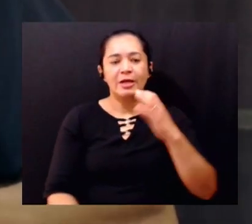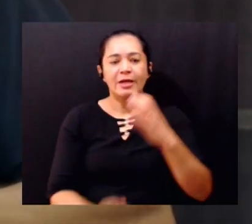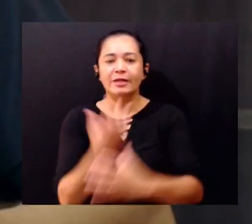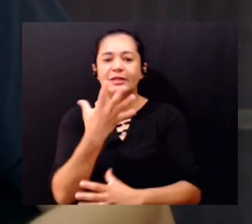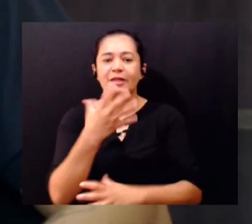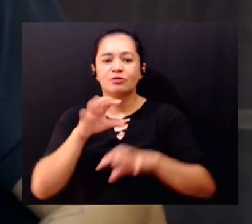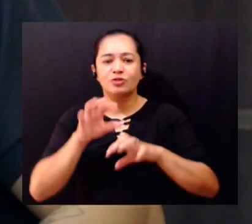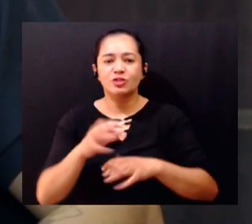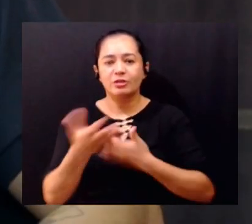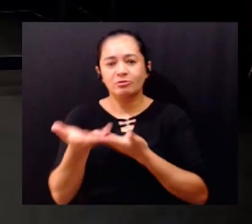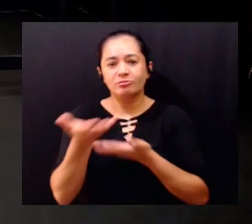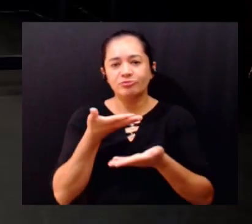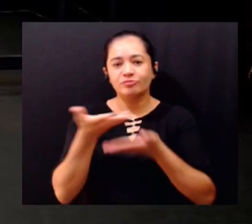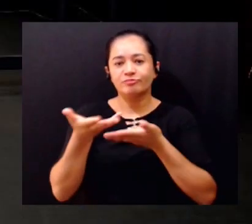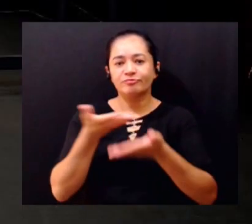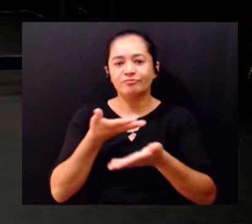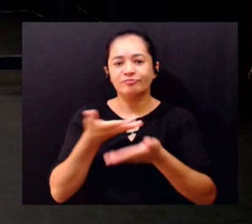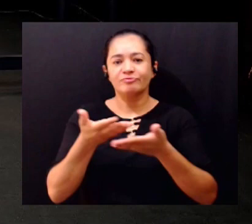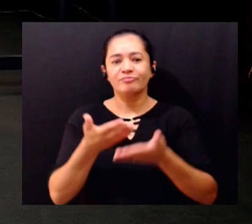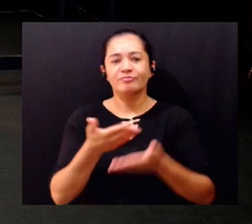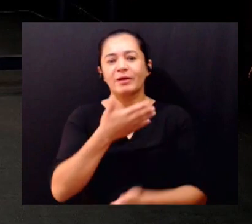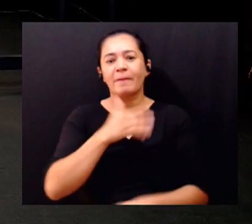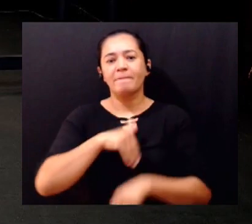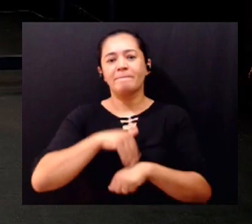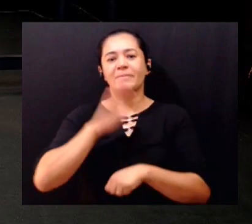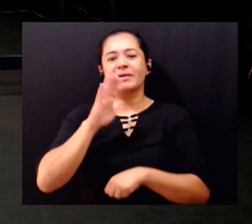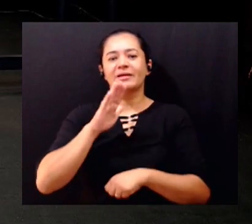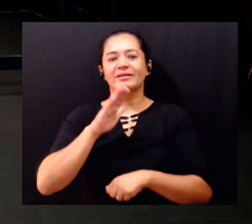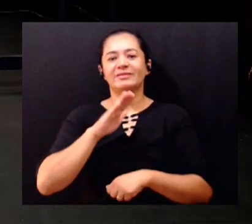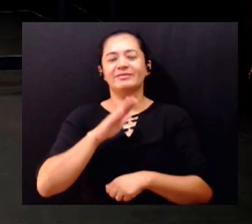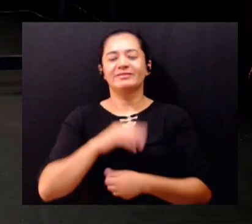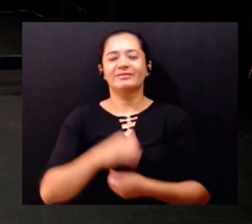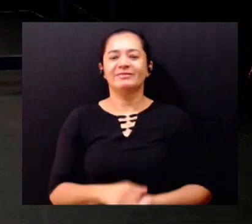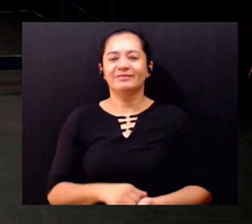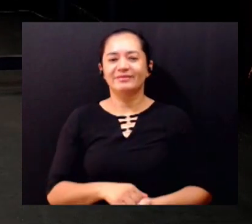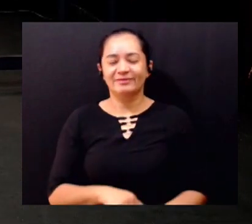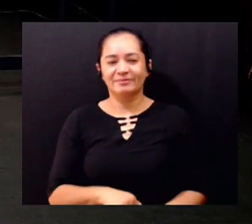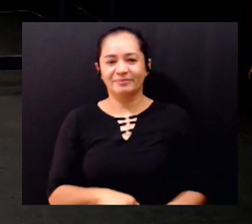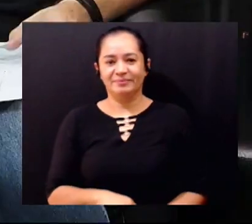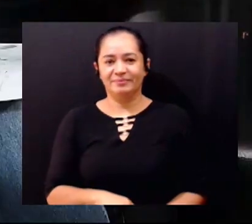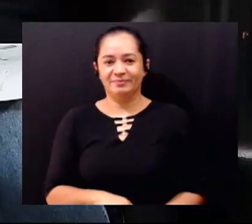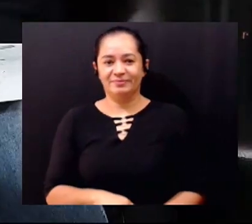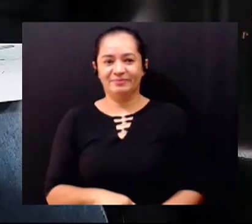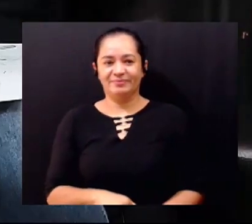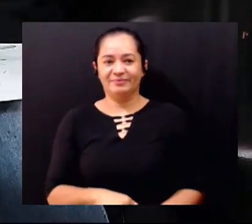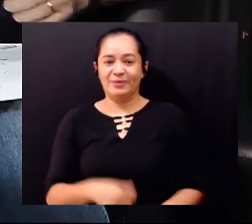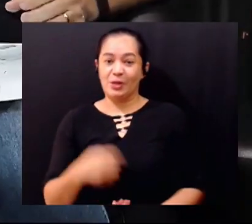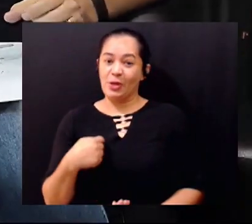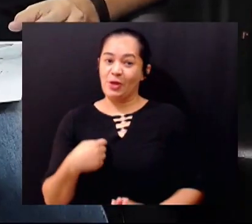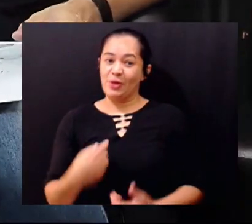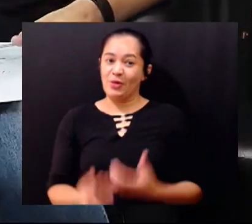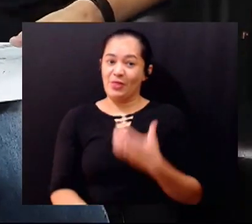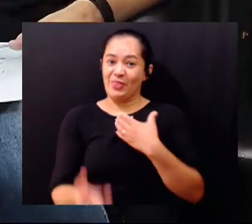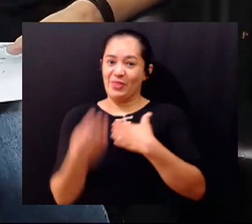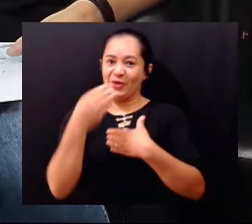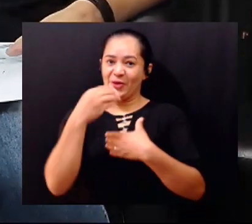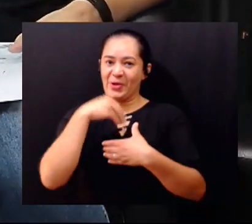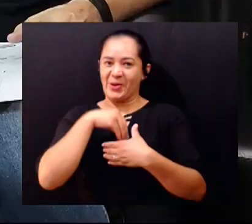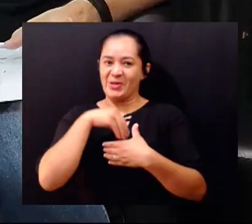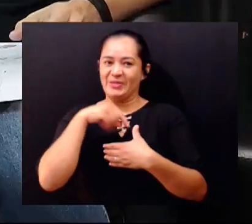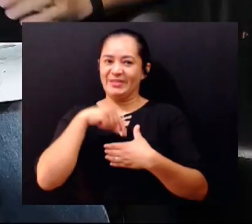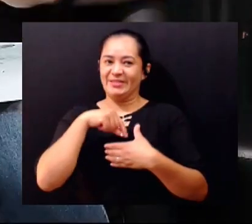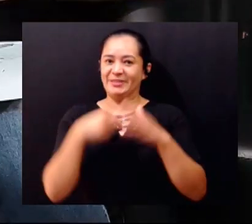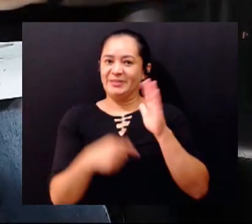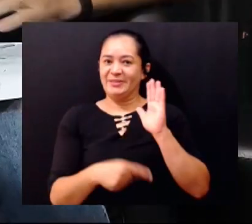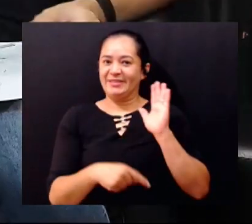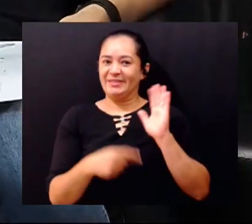material, né? Sim, verdade. E você, professor Diego, o que Então, você acha? eu tô até colocando aqui no box, né? legal. Olha. Porque